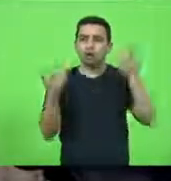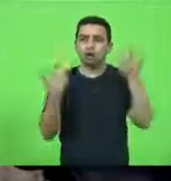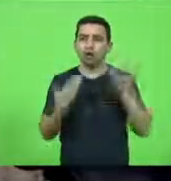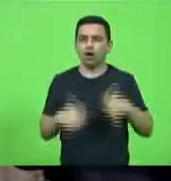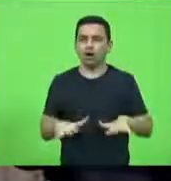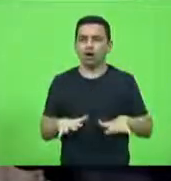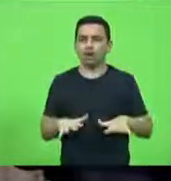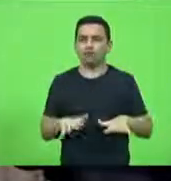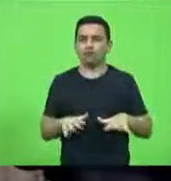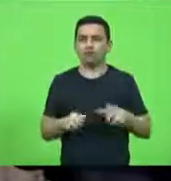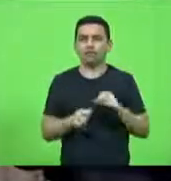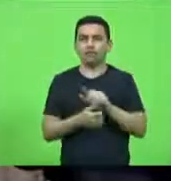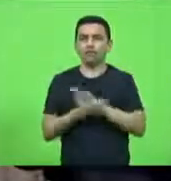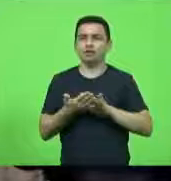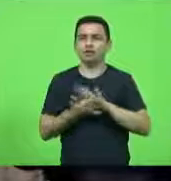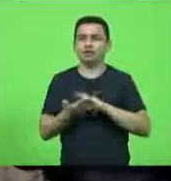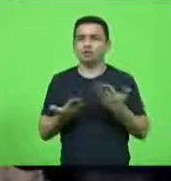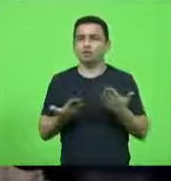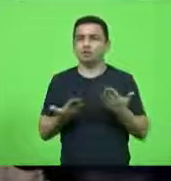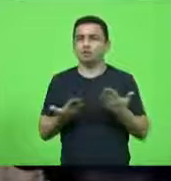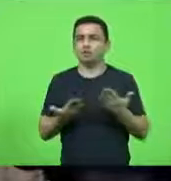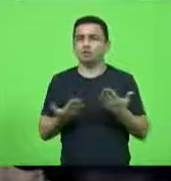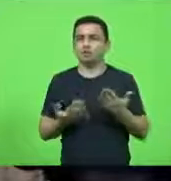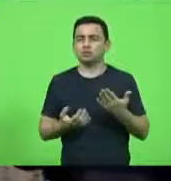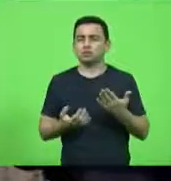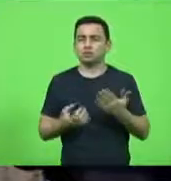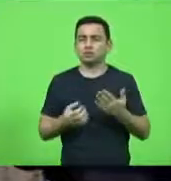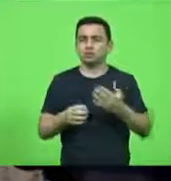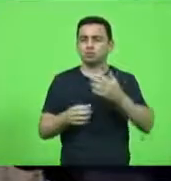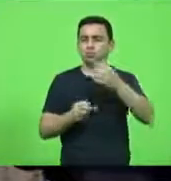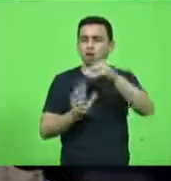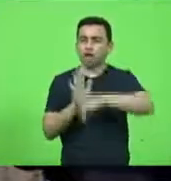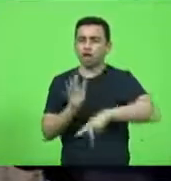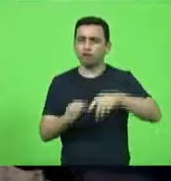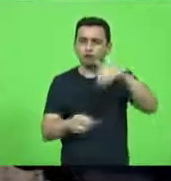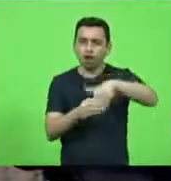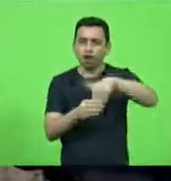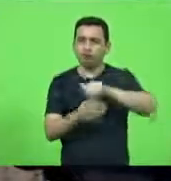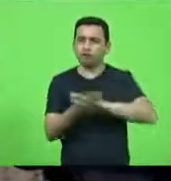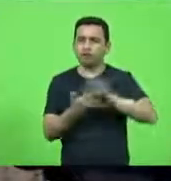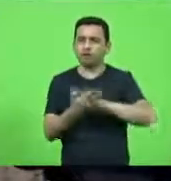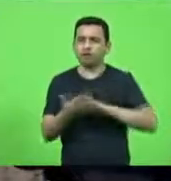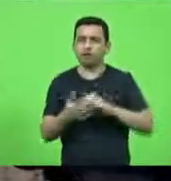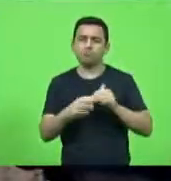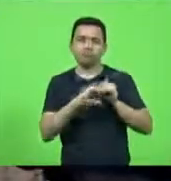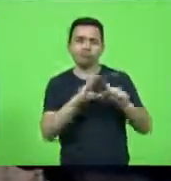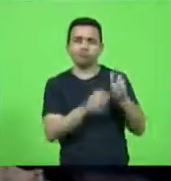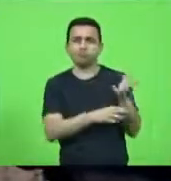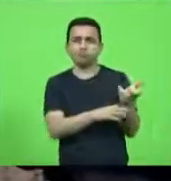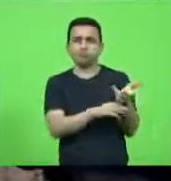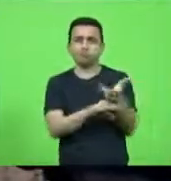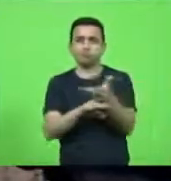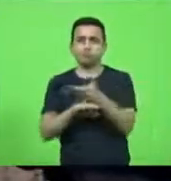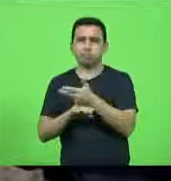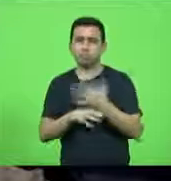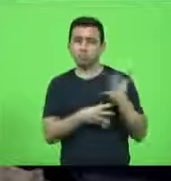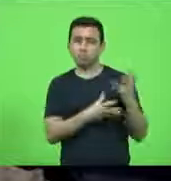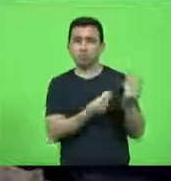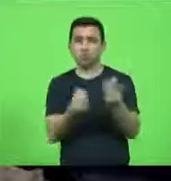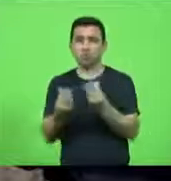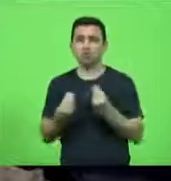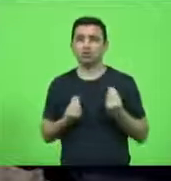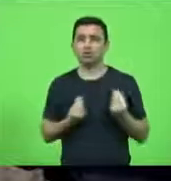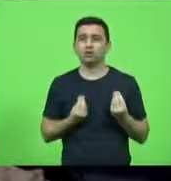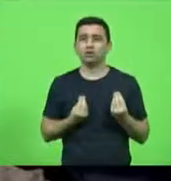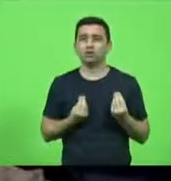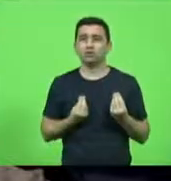forma descortês e não deixa o projeto ser votado. Ela manda para diligências diversas, uma dezena de diligências,